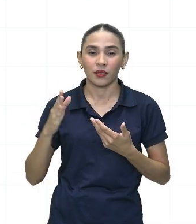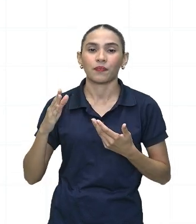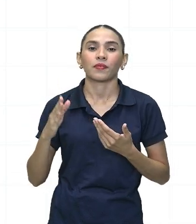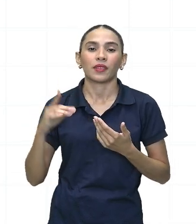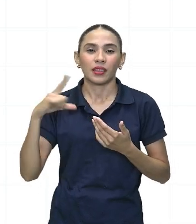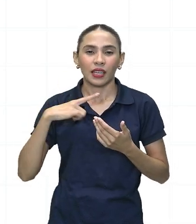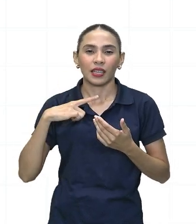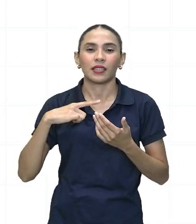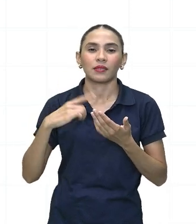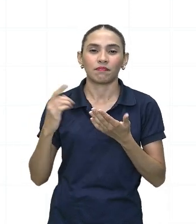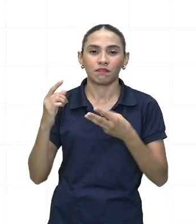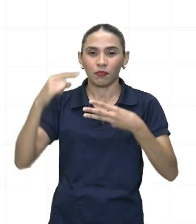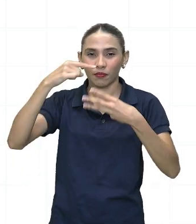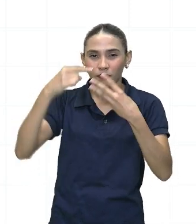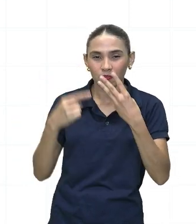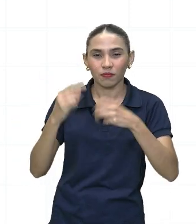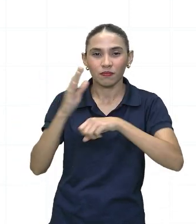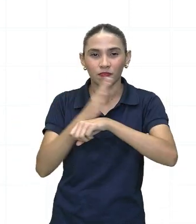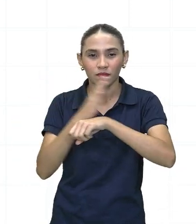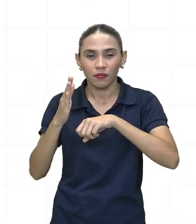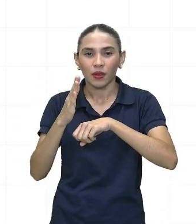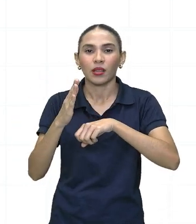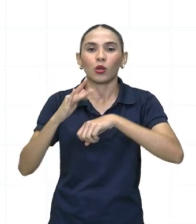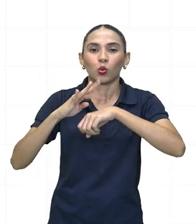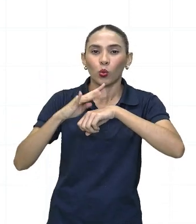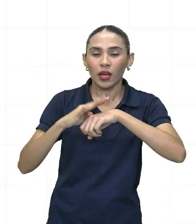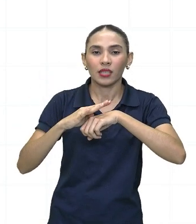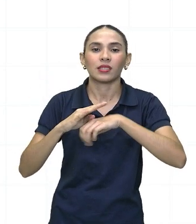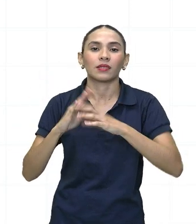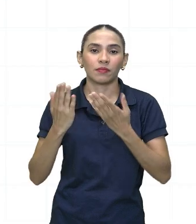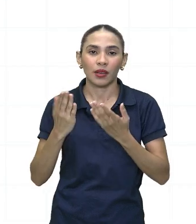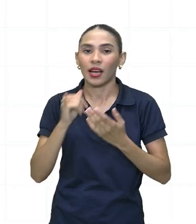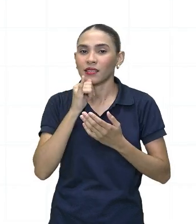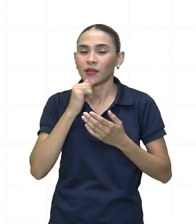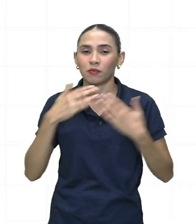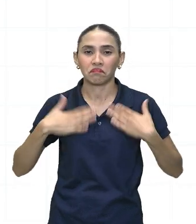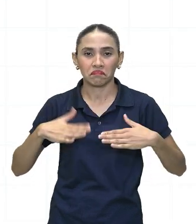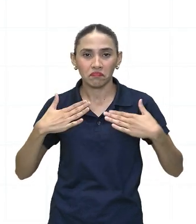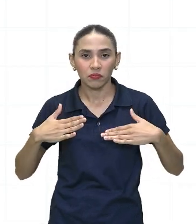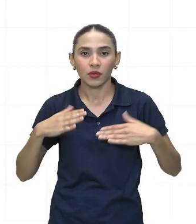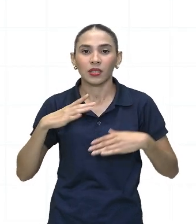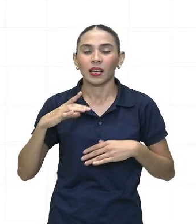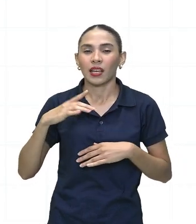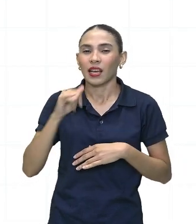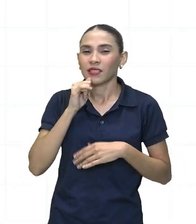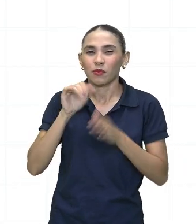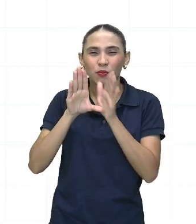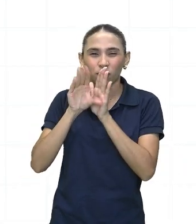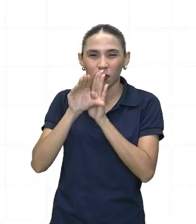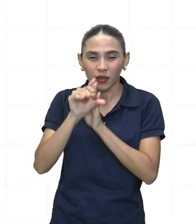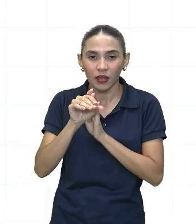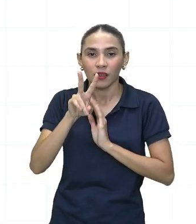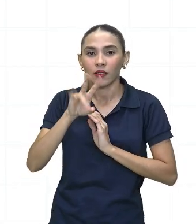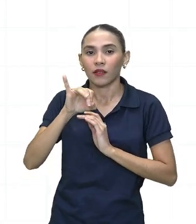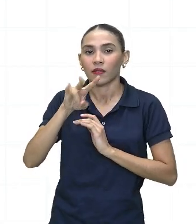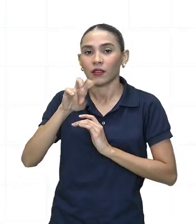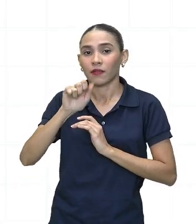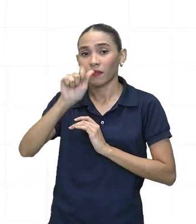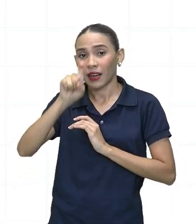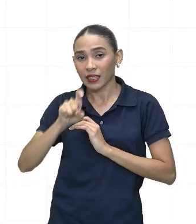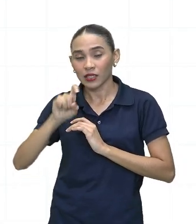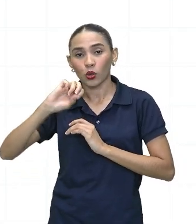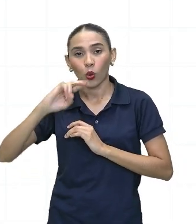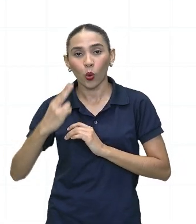de doenças mais tranquilos, né, que são aí causados pelo Plasmodium vivax, por exemplo, né, ou